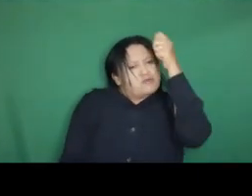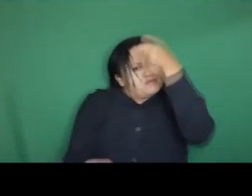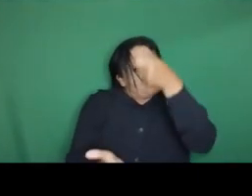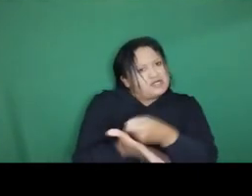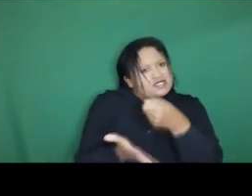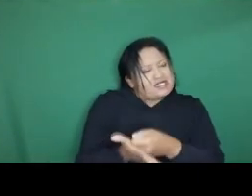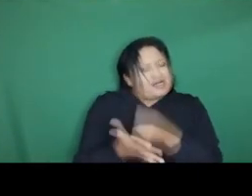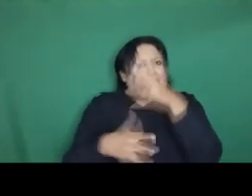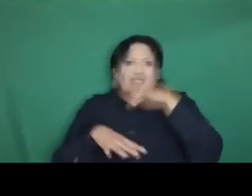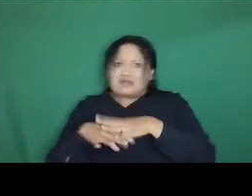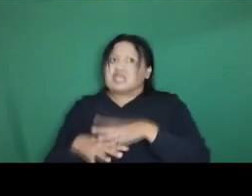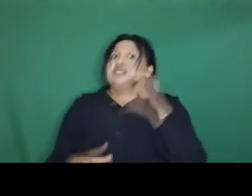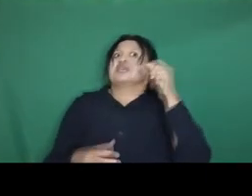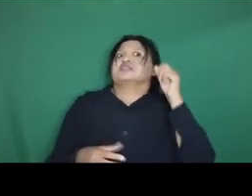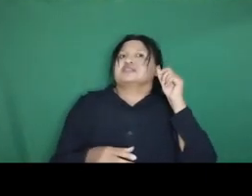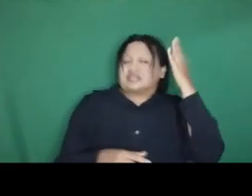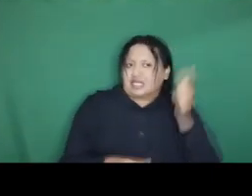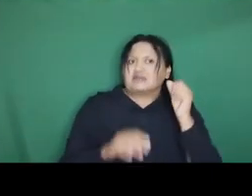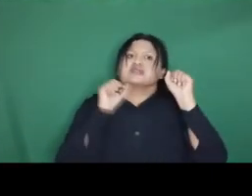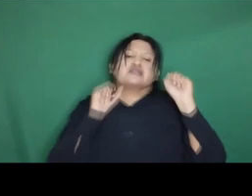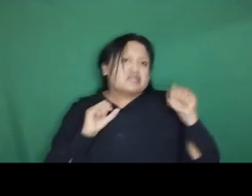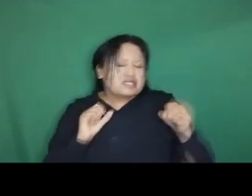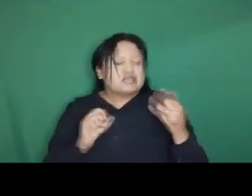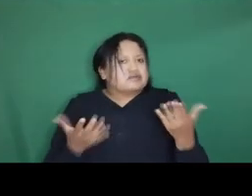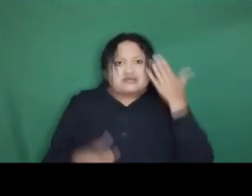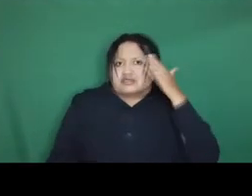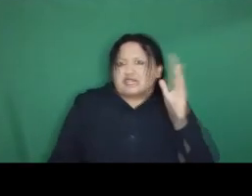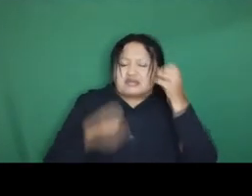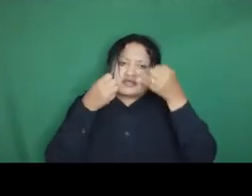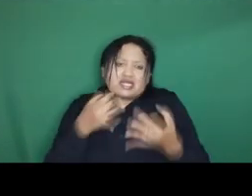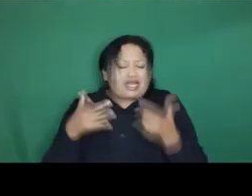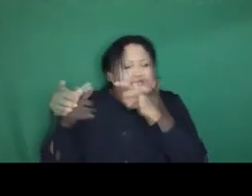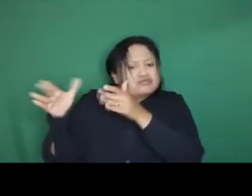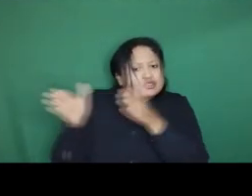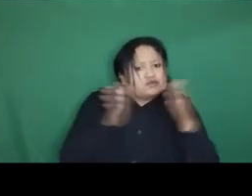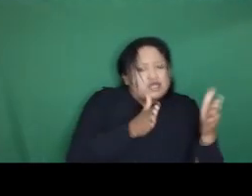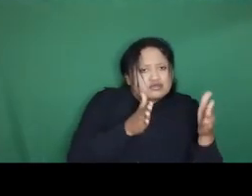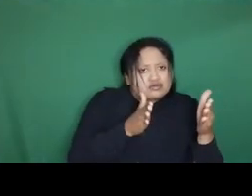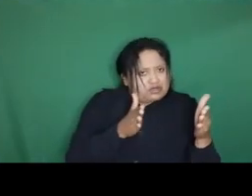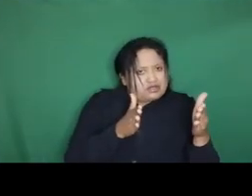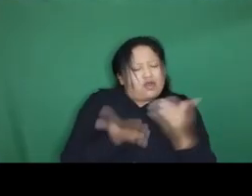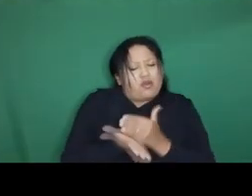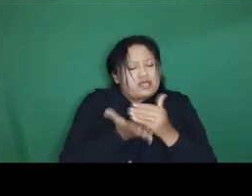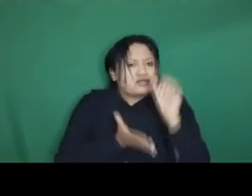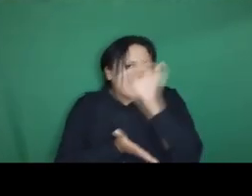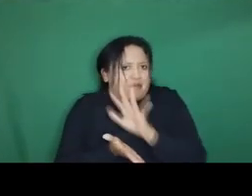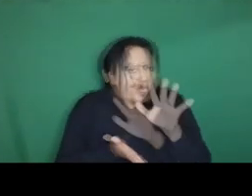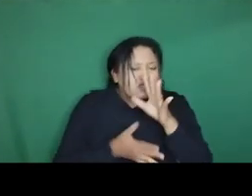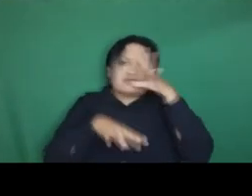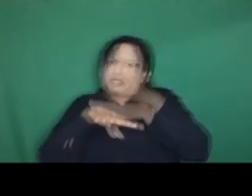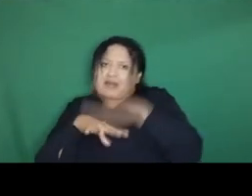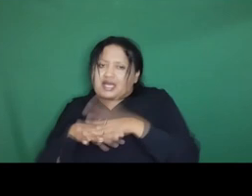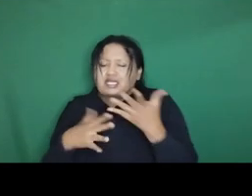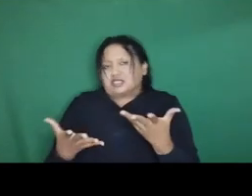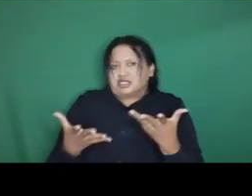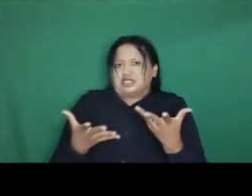a gente sabe que sim ela buscava explicar o espaço né a partir de modelos né matemáticos